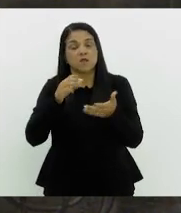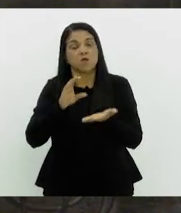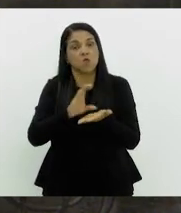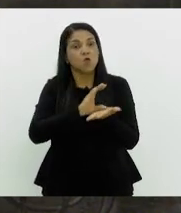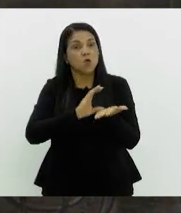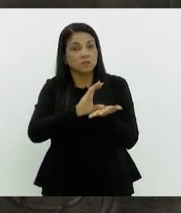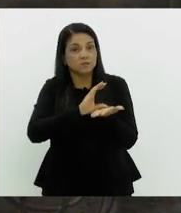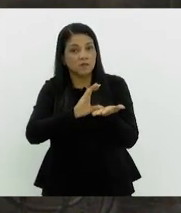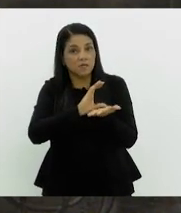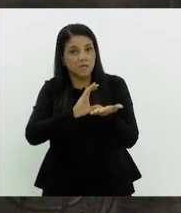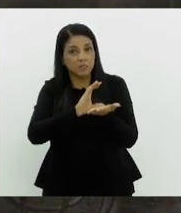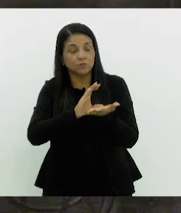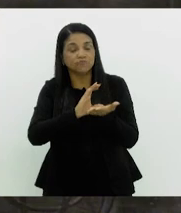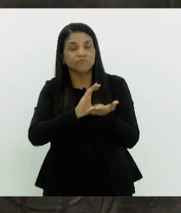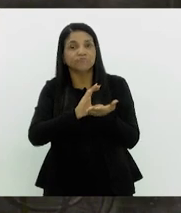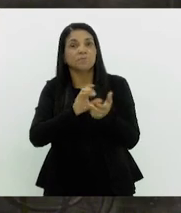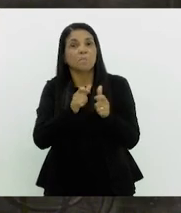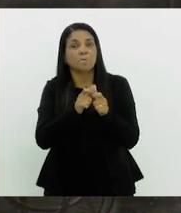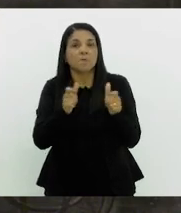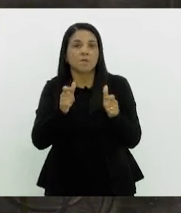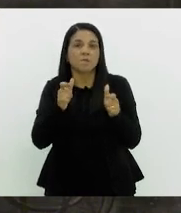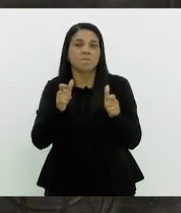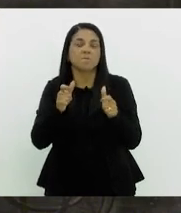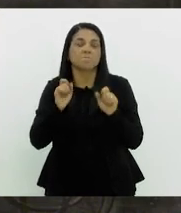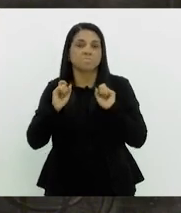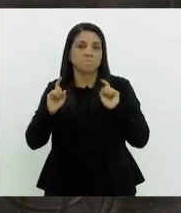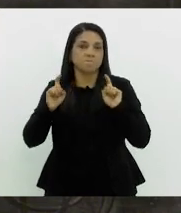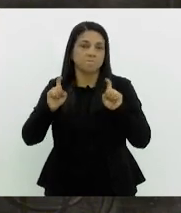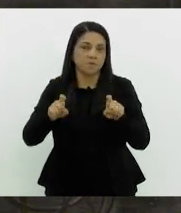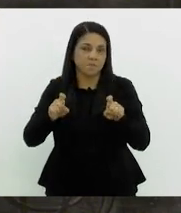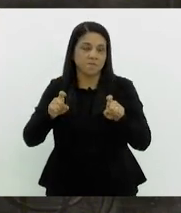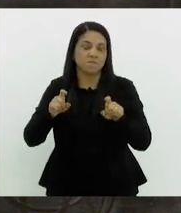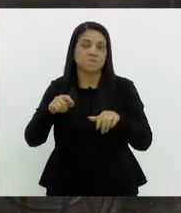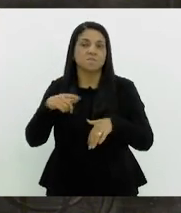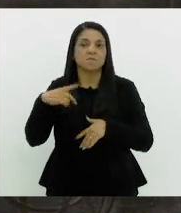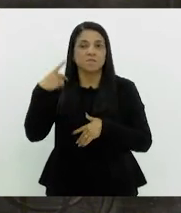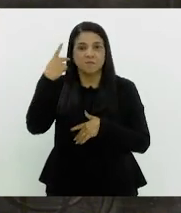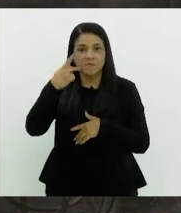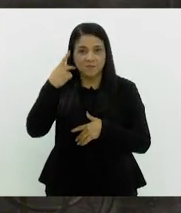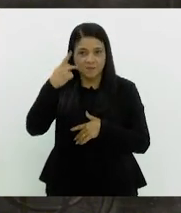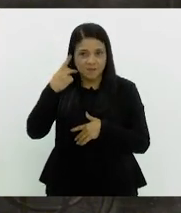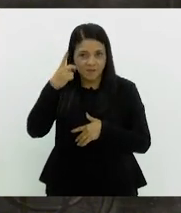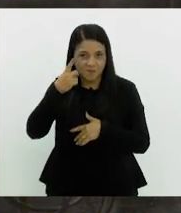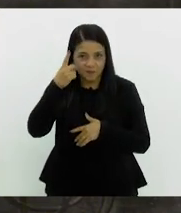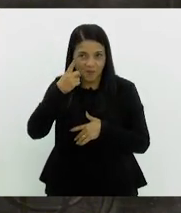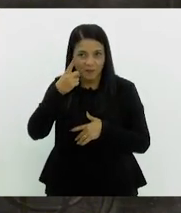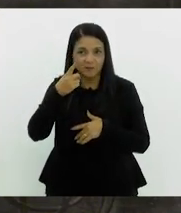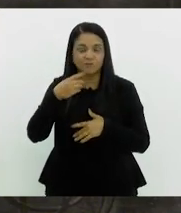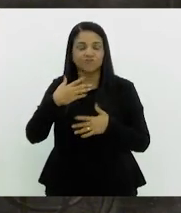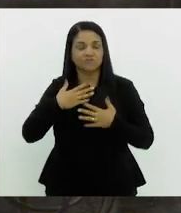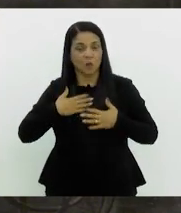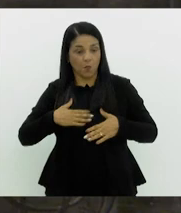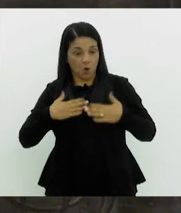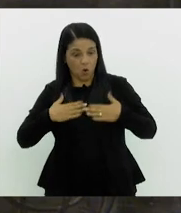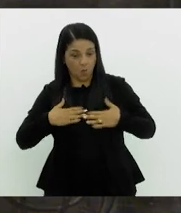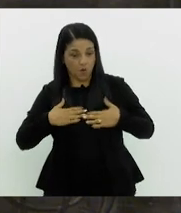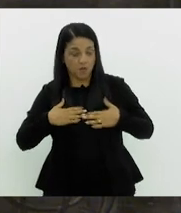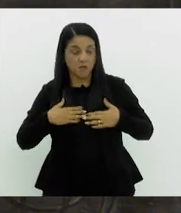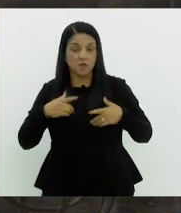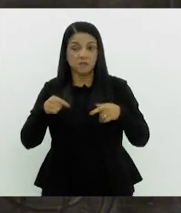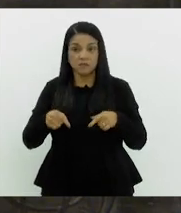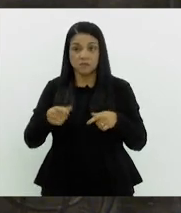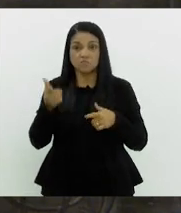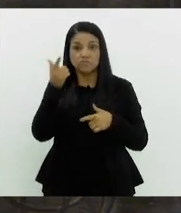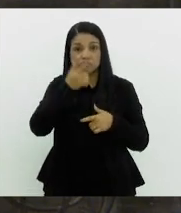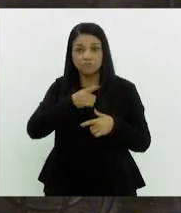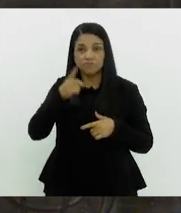origem parlamentar. E isso nos dá uma tranquilidade de saber que, se a gente abriu mão de ser parlamentar, a gente abriu mão também